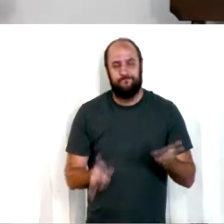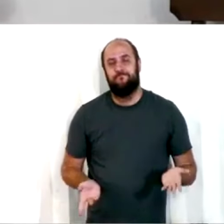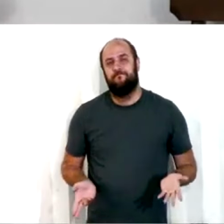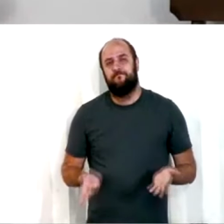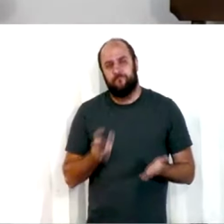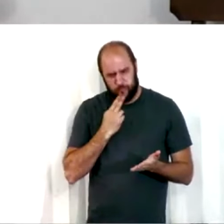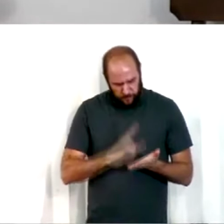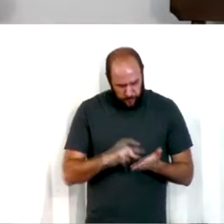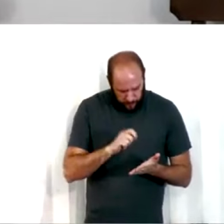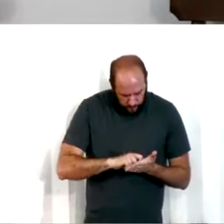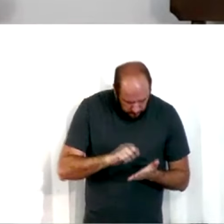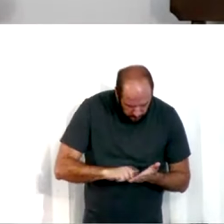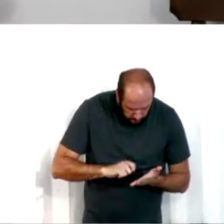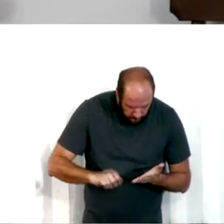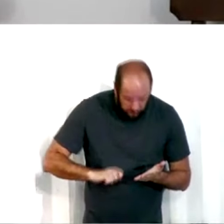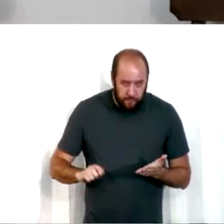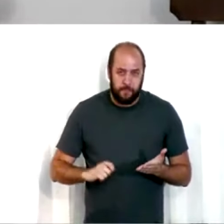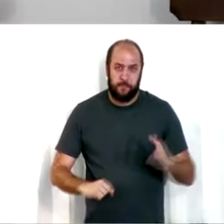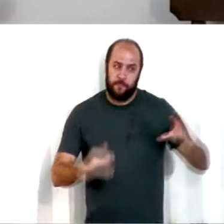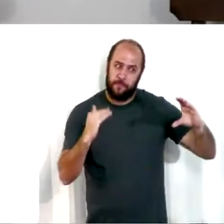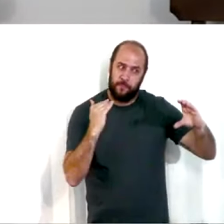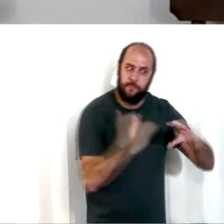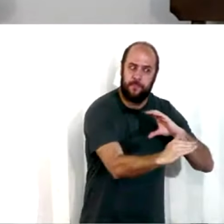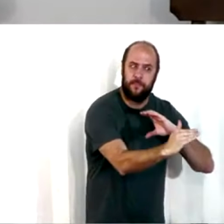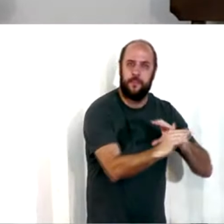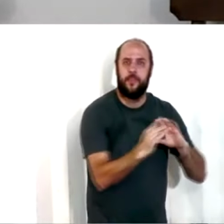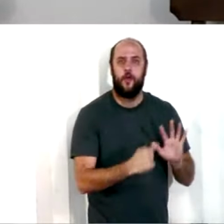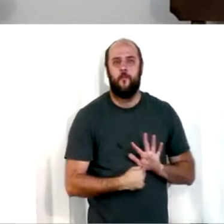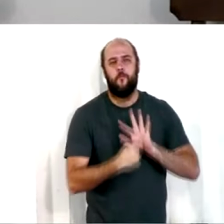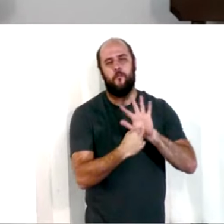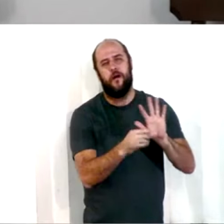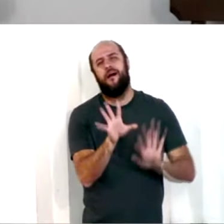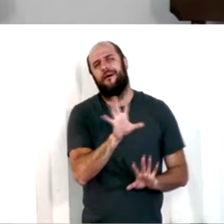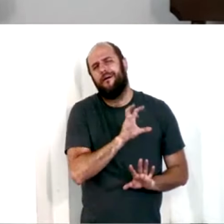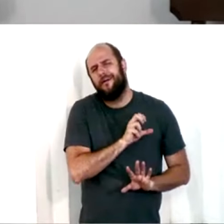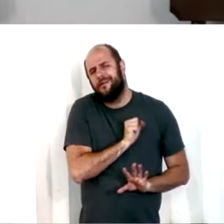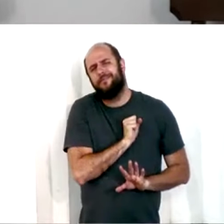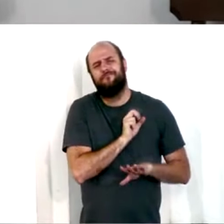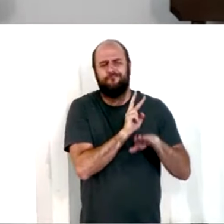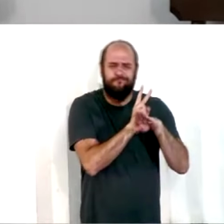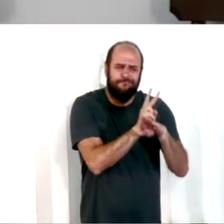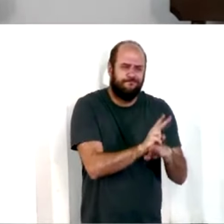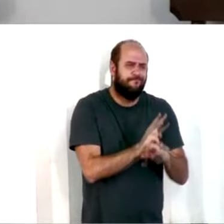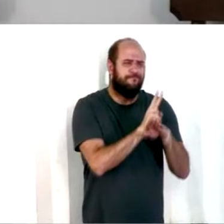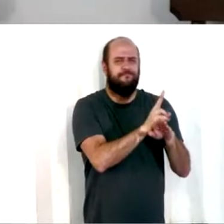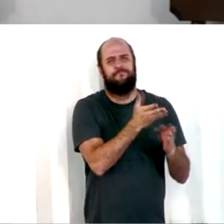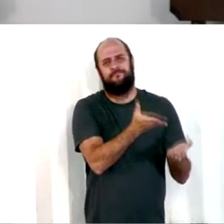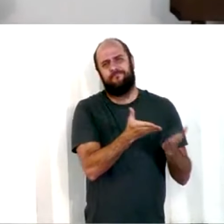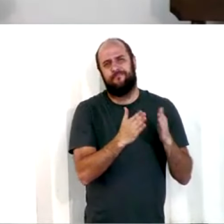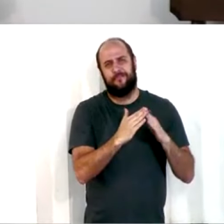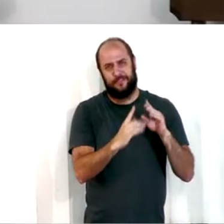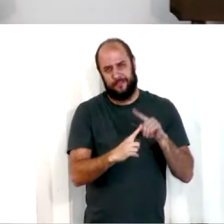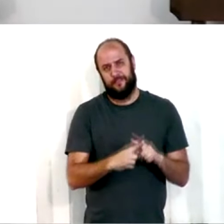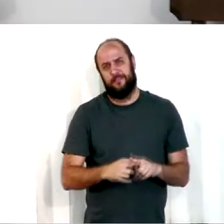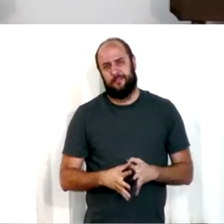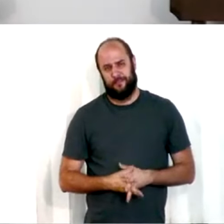Redigindo essa carta aos Colossenses, ele está mostrando todo o seu amor, todo o seu cuidado pastoral pela igreja em